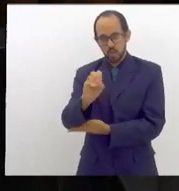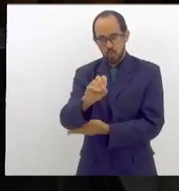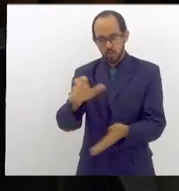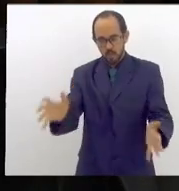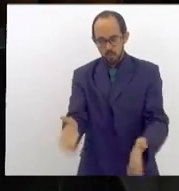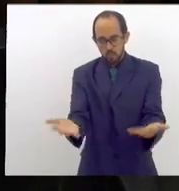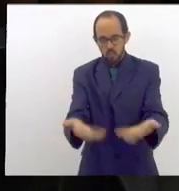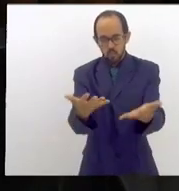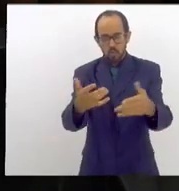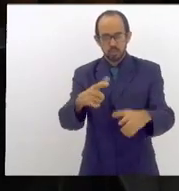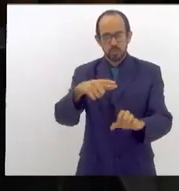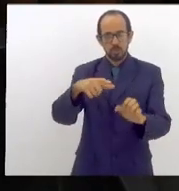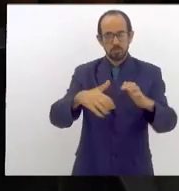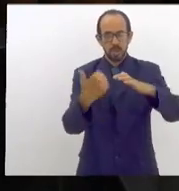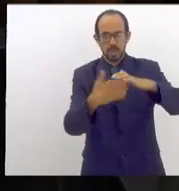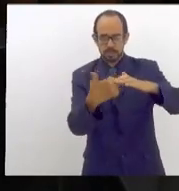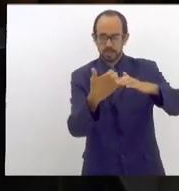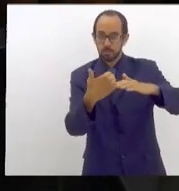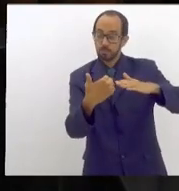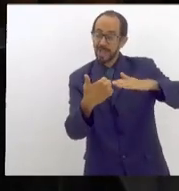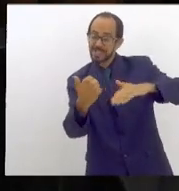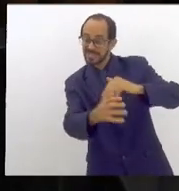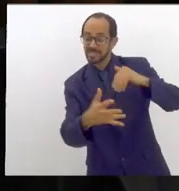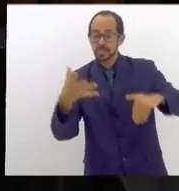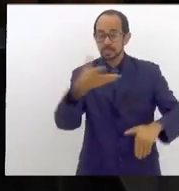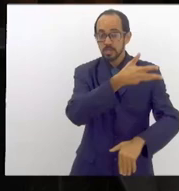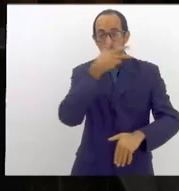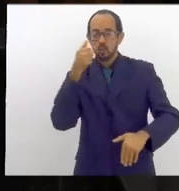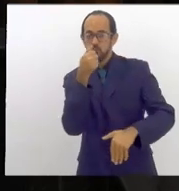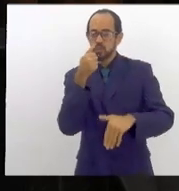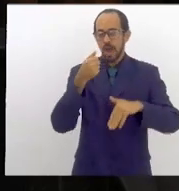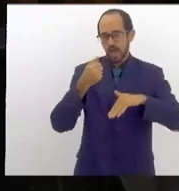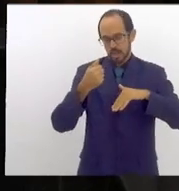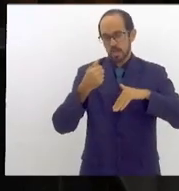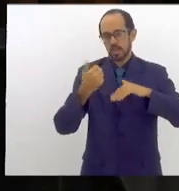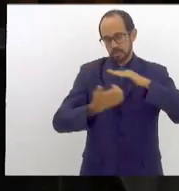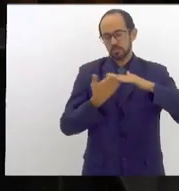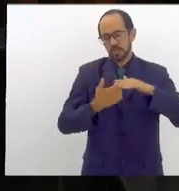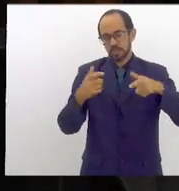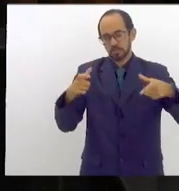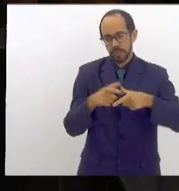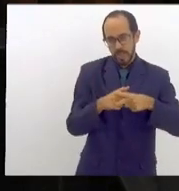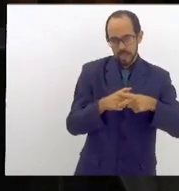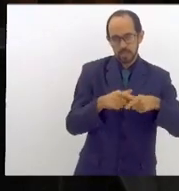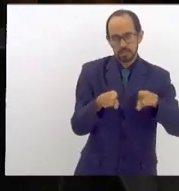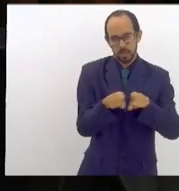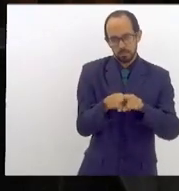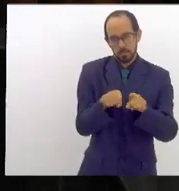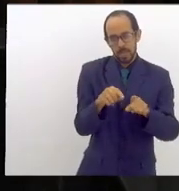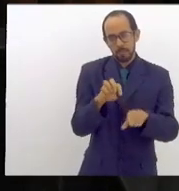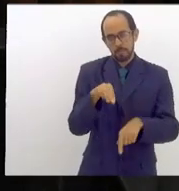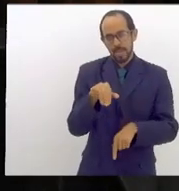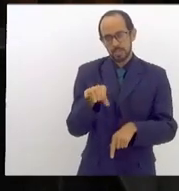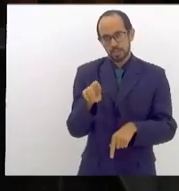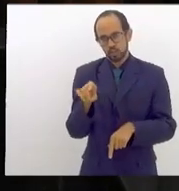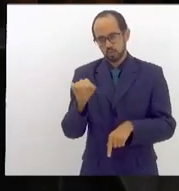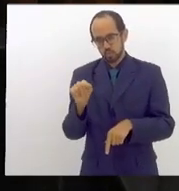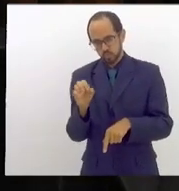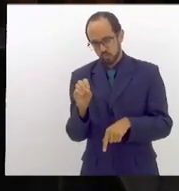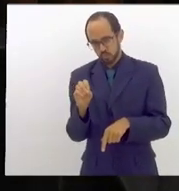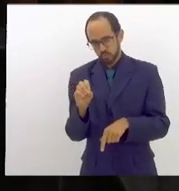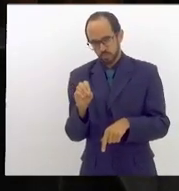para salvar sobretudo pequeno e o médio e empreendedor então diante disso eu não posso me furtar